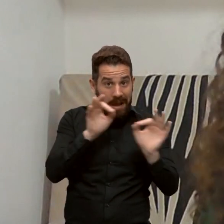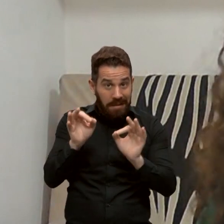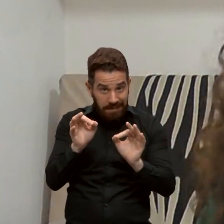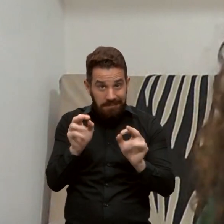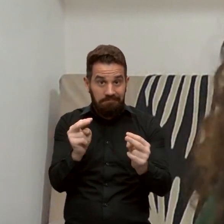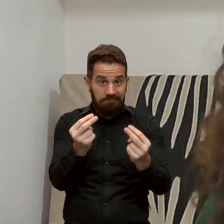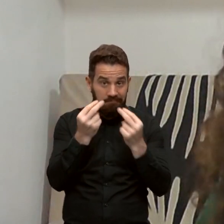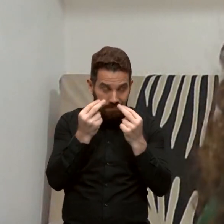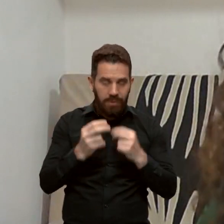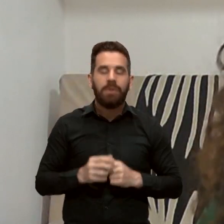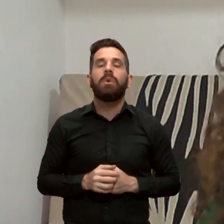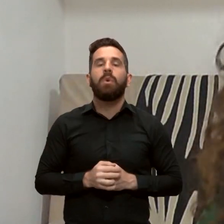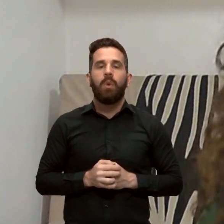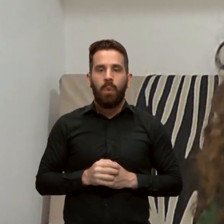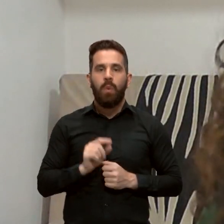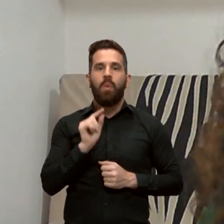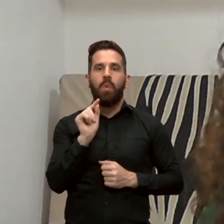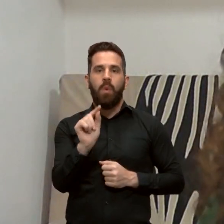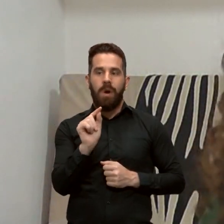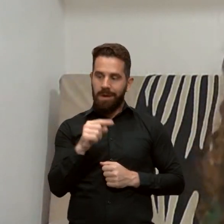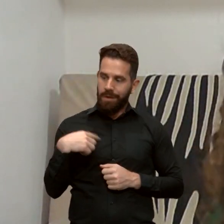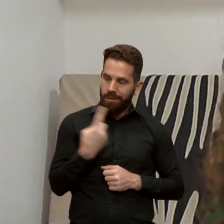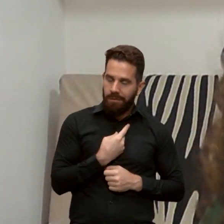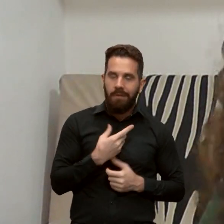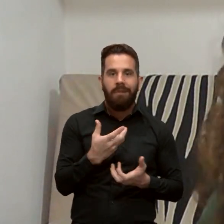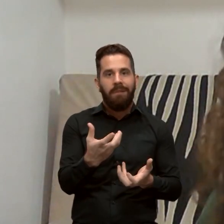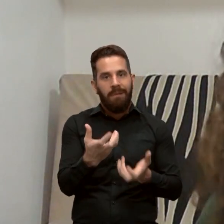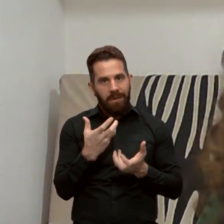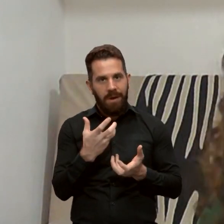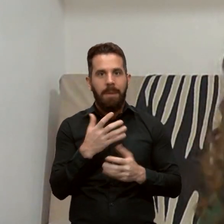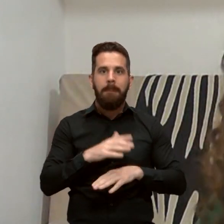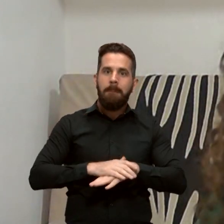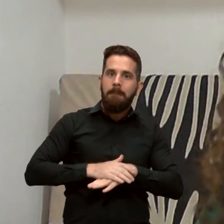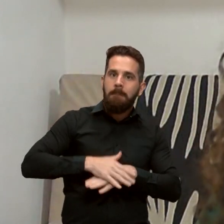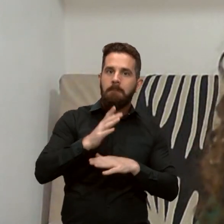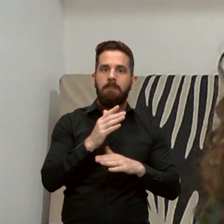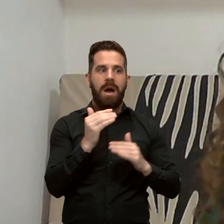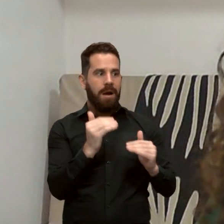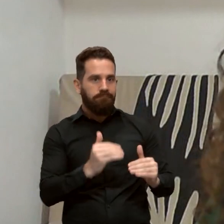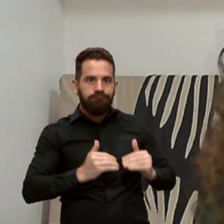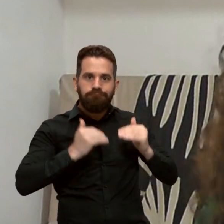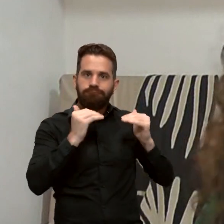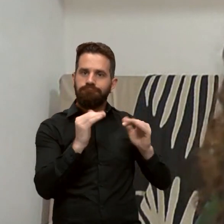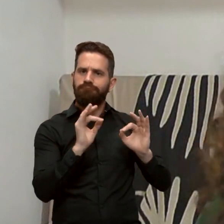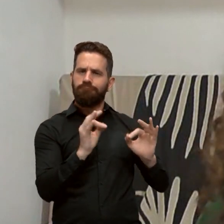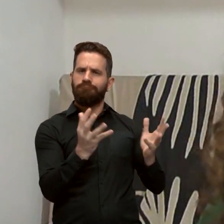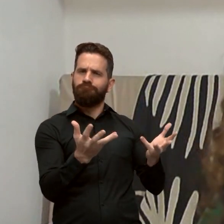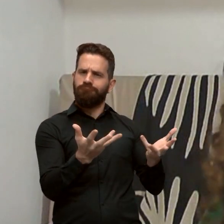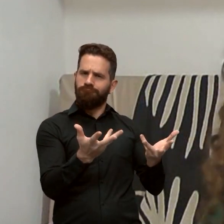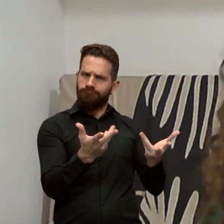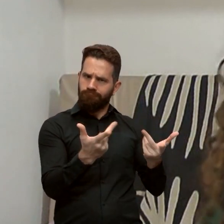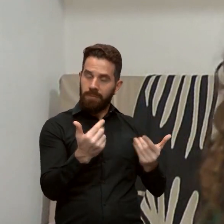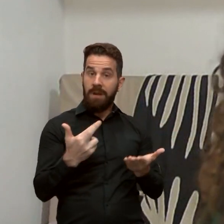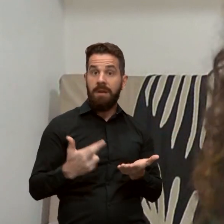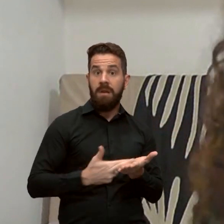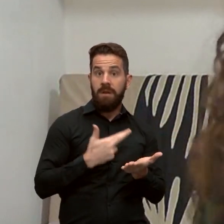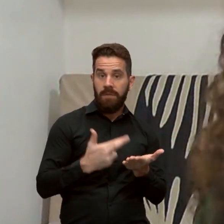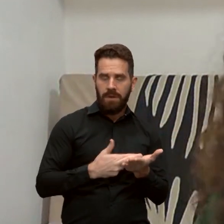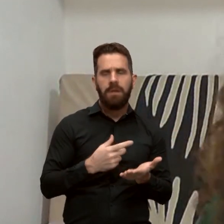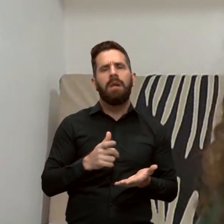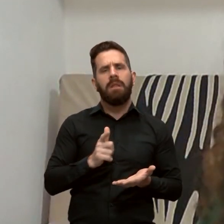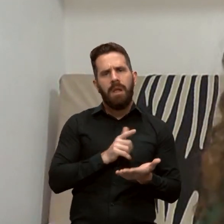está procurando e buscando, né, incrementar e fortalecer e qualificar cada vez mais a revista nesse aspecto. Então, a gente